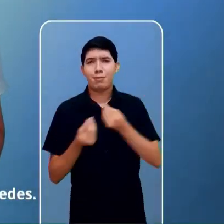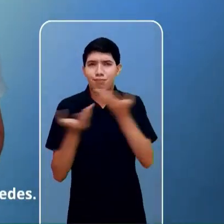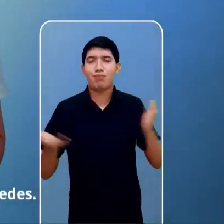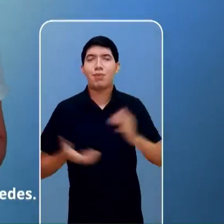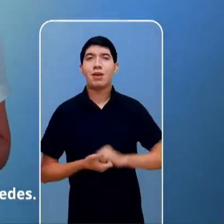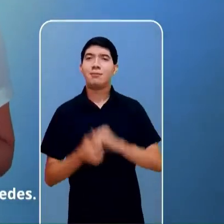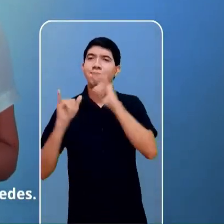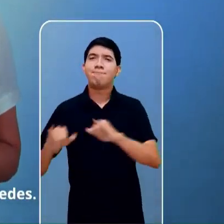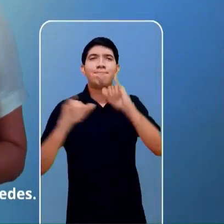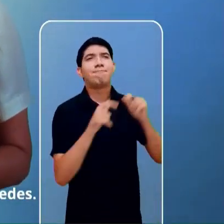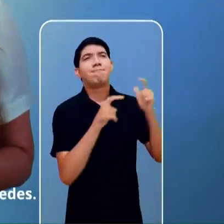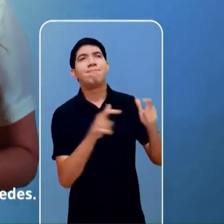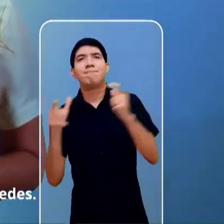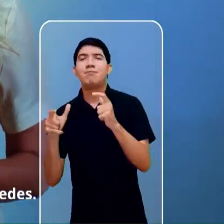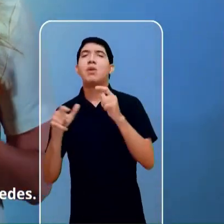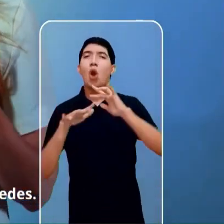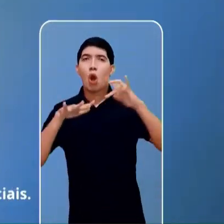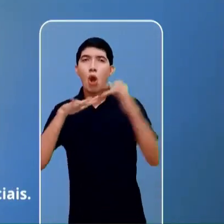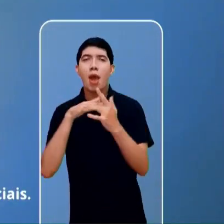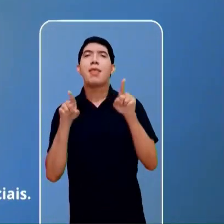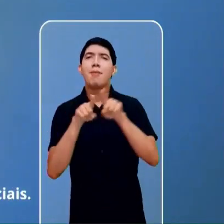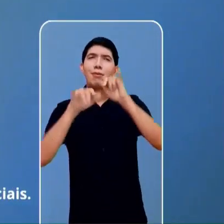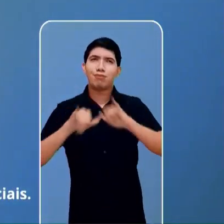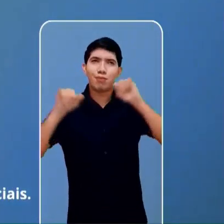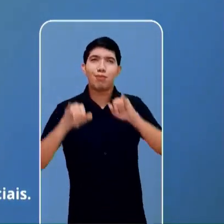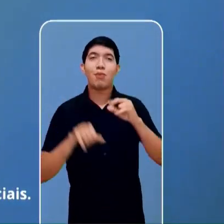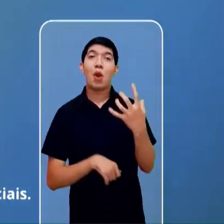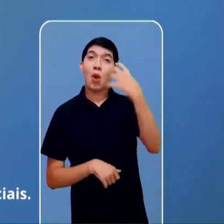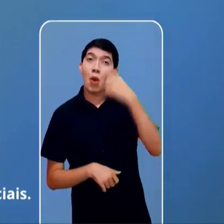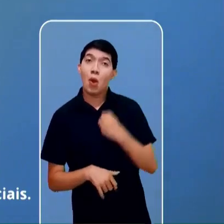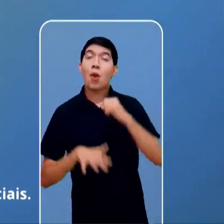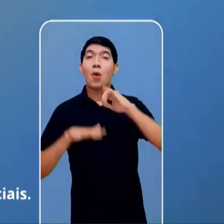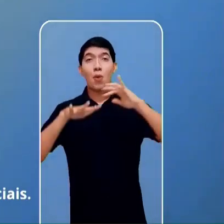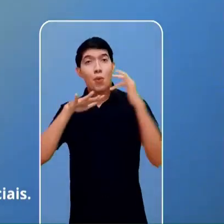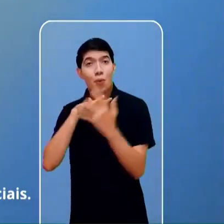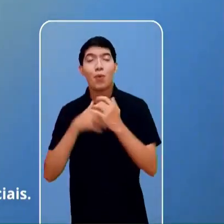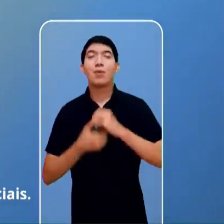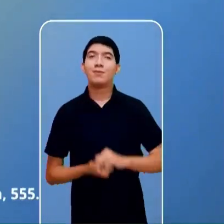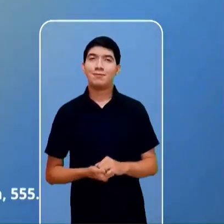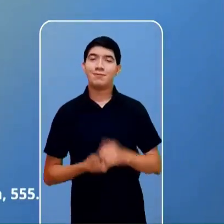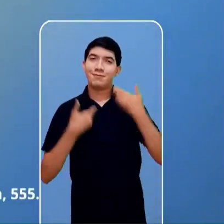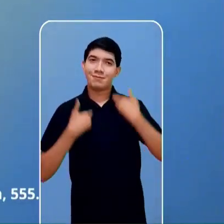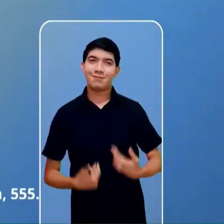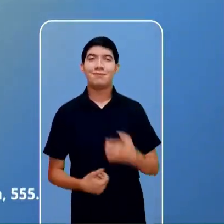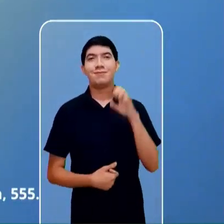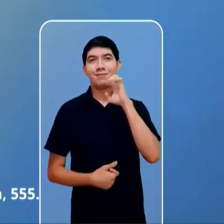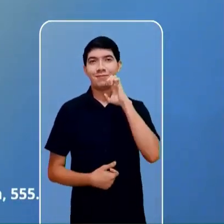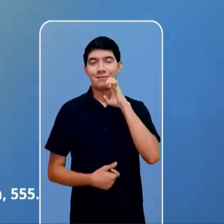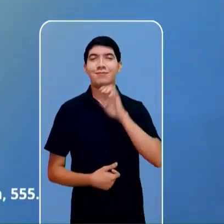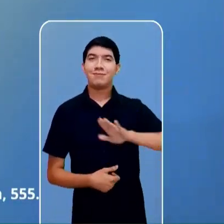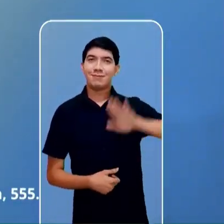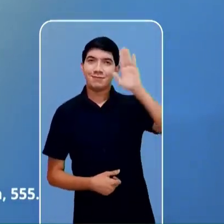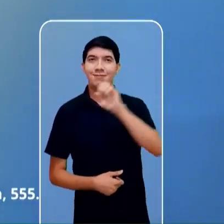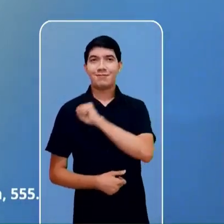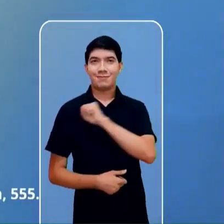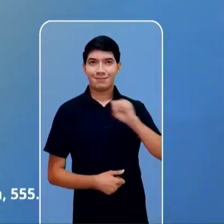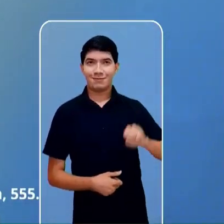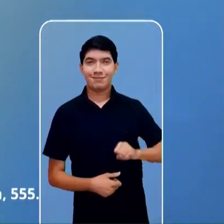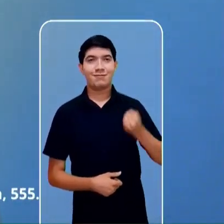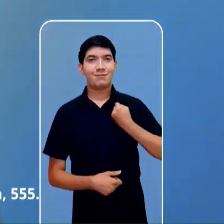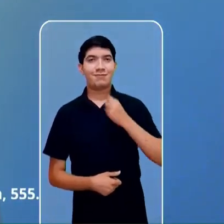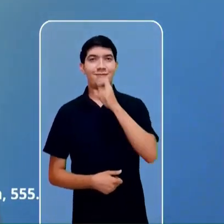Nossa campanha segue nas ruas e nas redes. Convido você a seguir nossos perfis oficiais. Sou Érica Amorim,